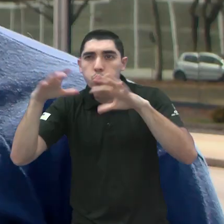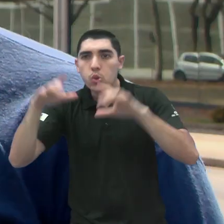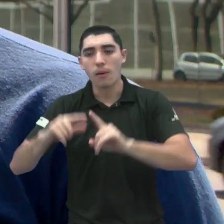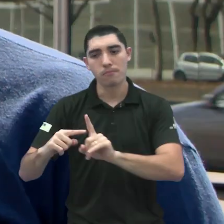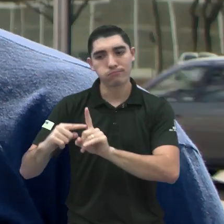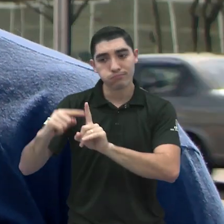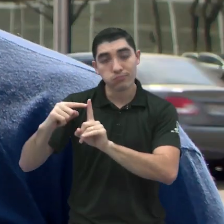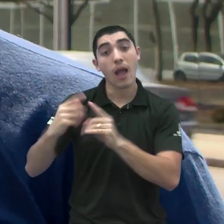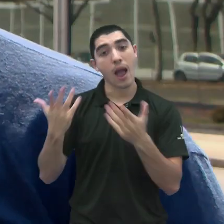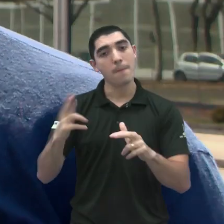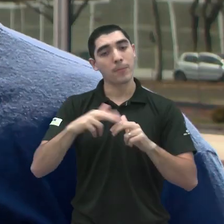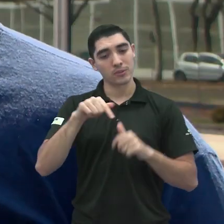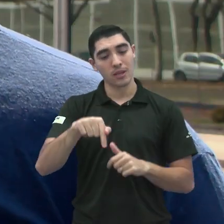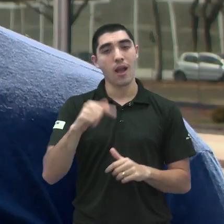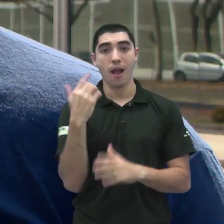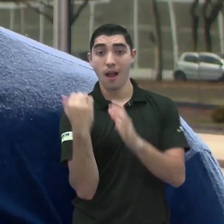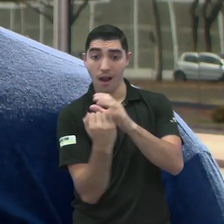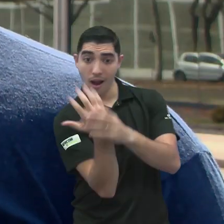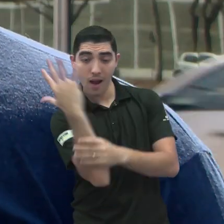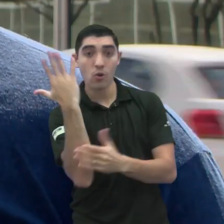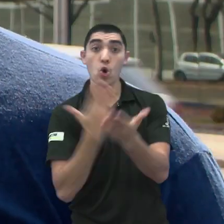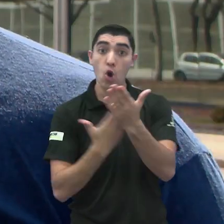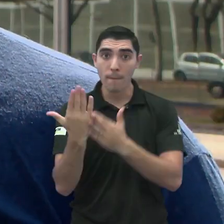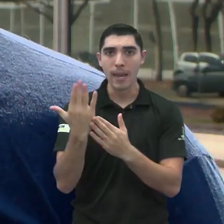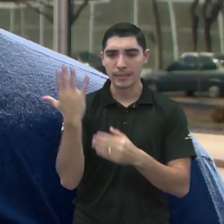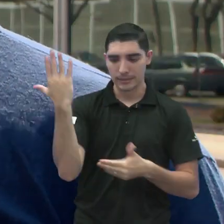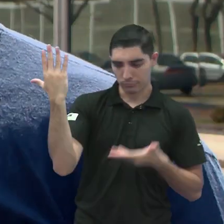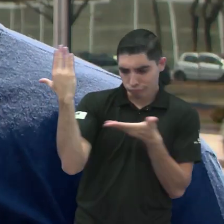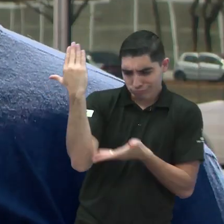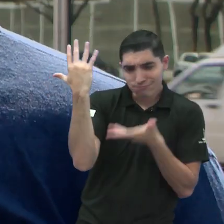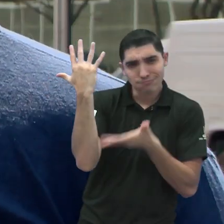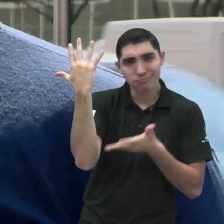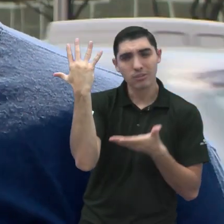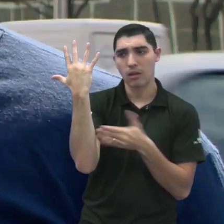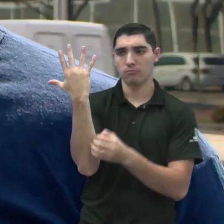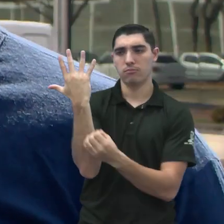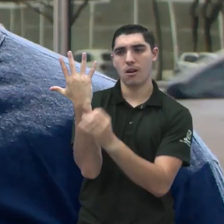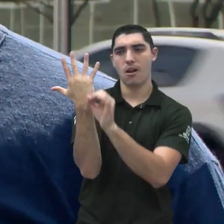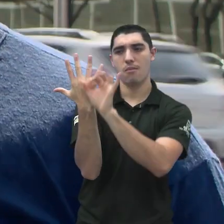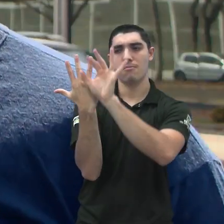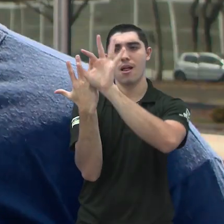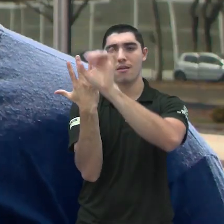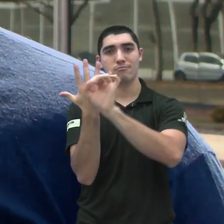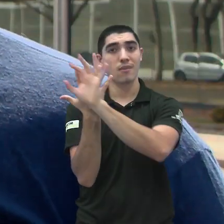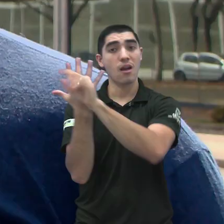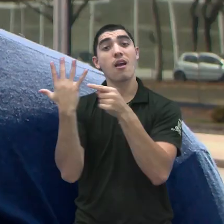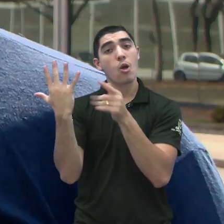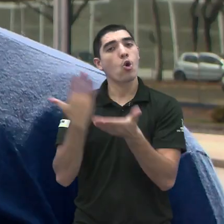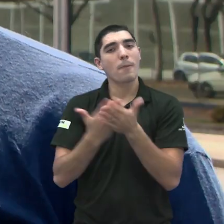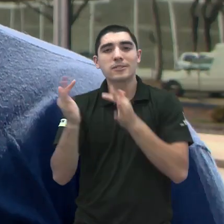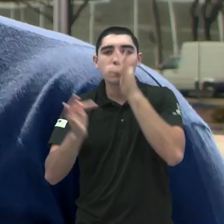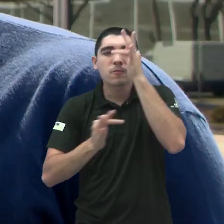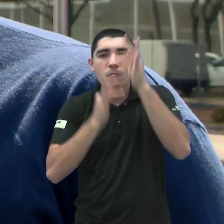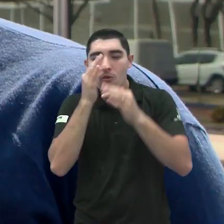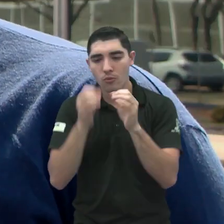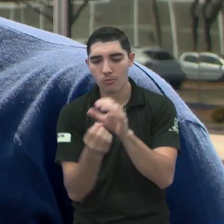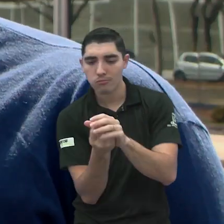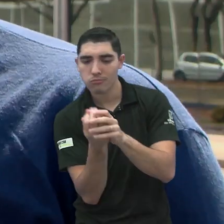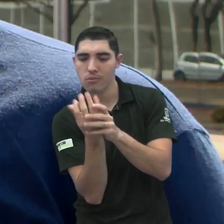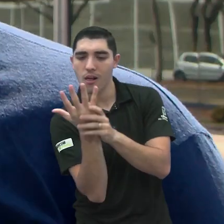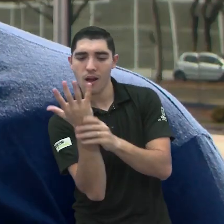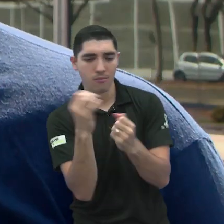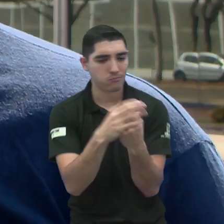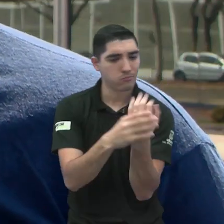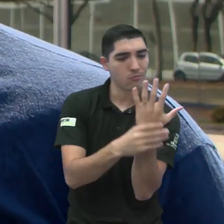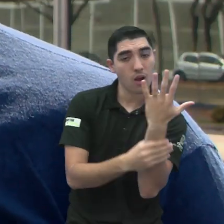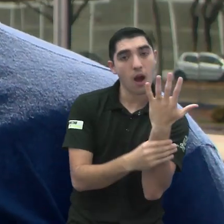calor, aumento da umidade, e tudo isso proporciona a ela o quê? Produção, energia e nutrientes, e faz com que a planta